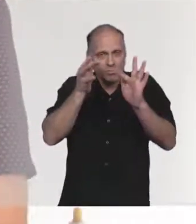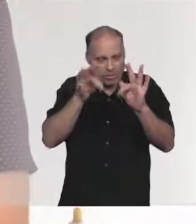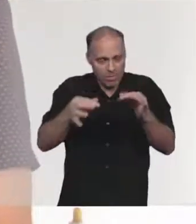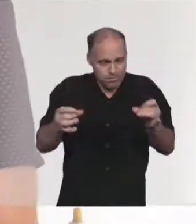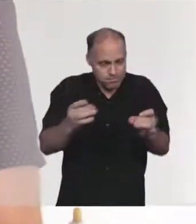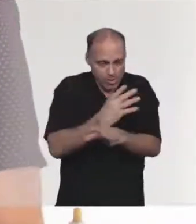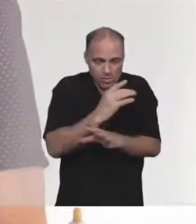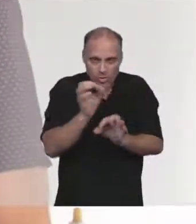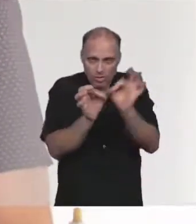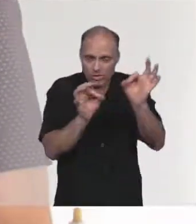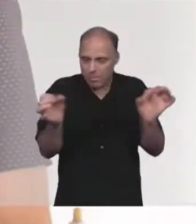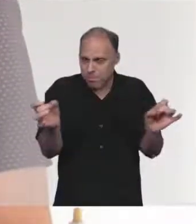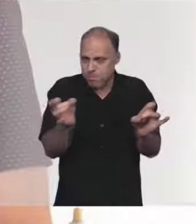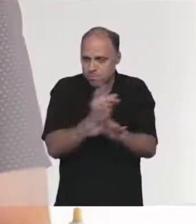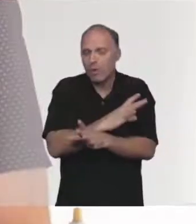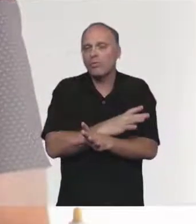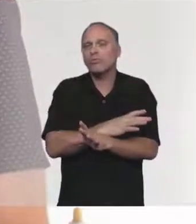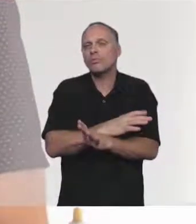de montar,